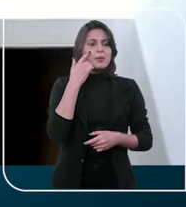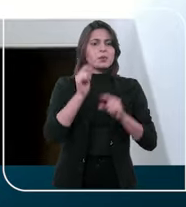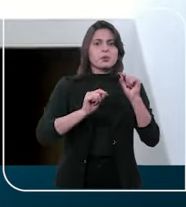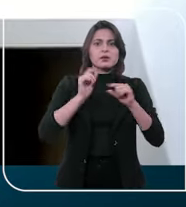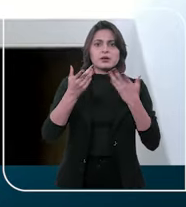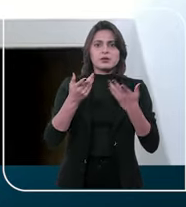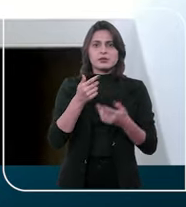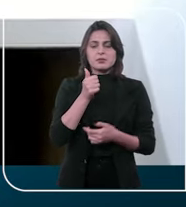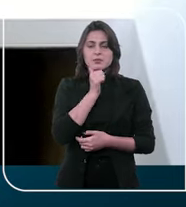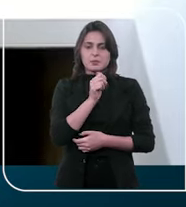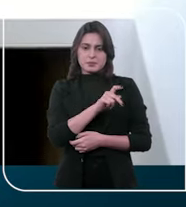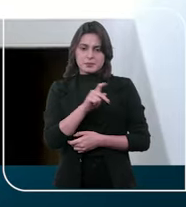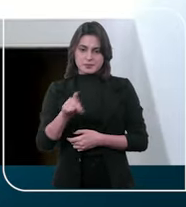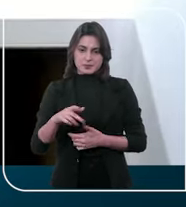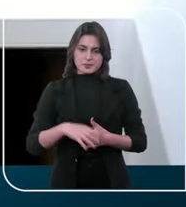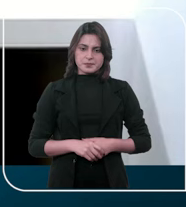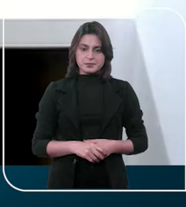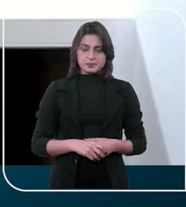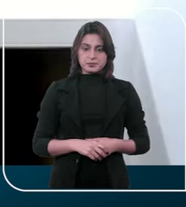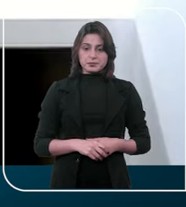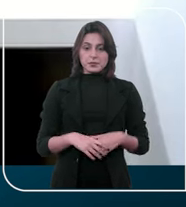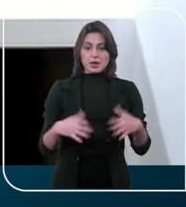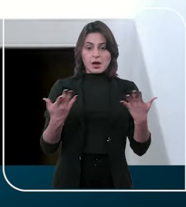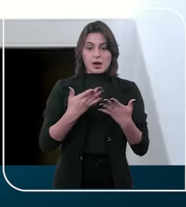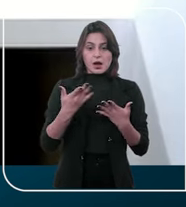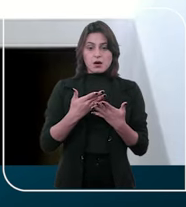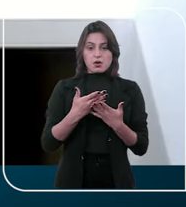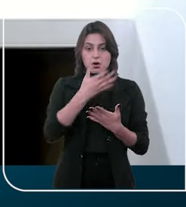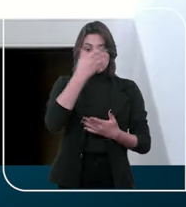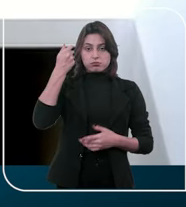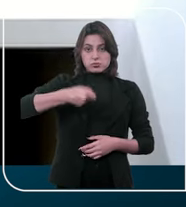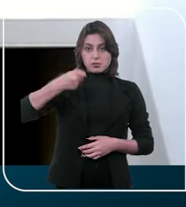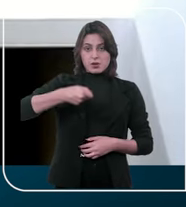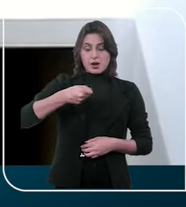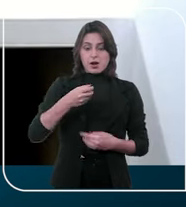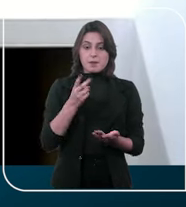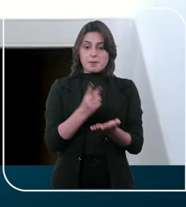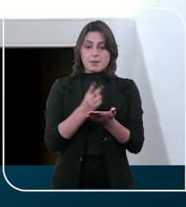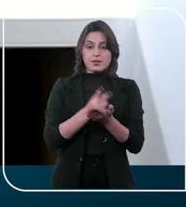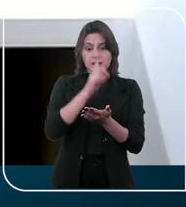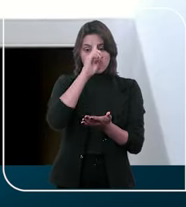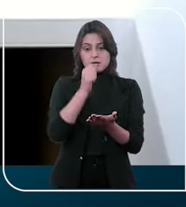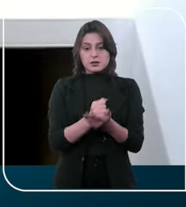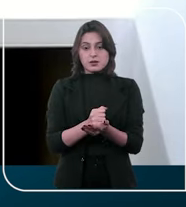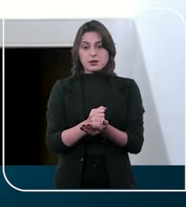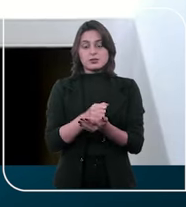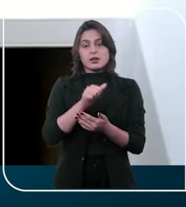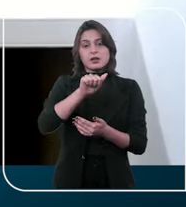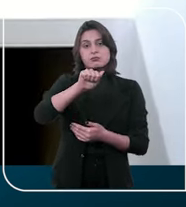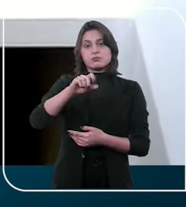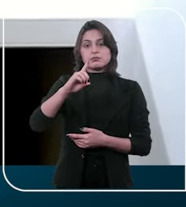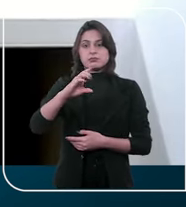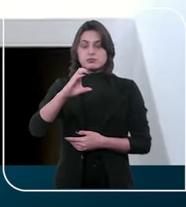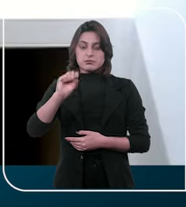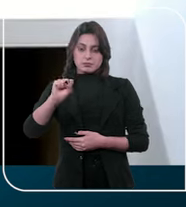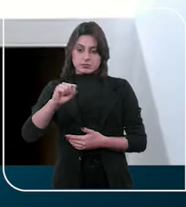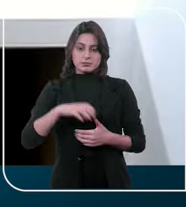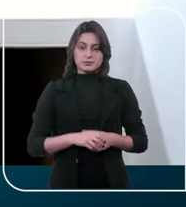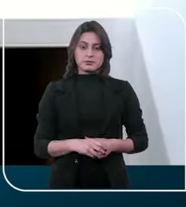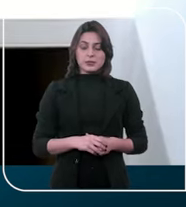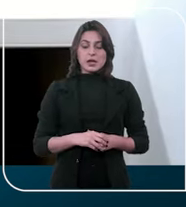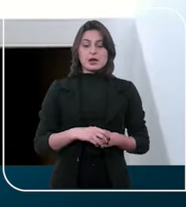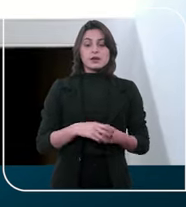Atualmente, os tribunais, eles mantêm a decisão das ADCs, né? Então, a vedação da execução provisória da pena após a condenação em segunda